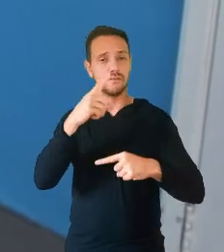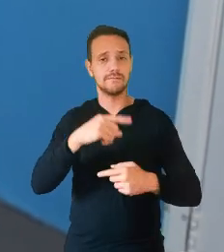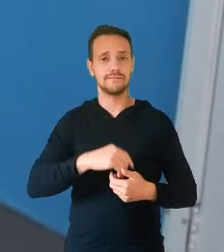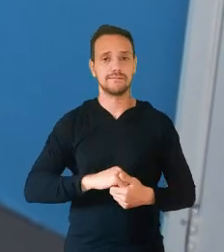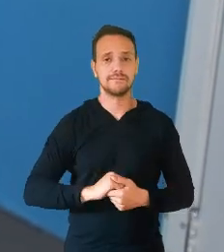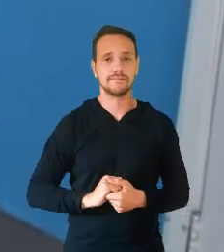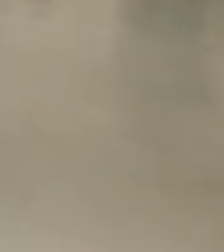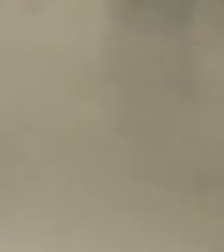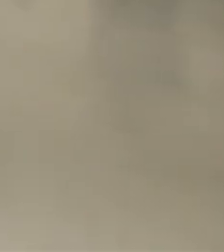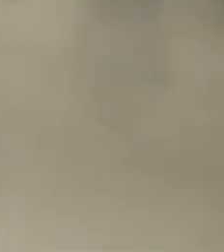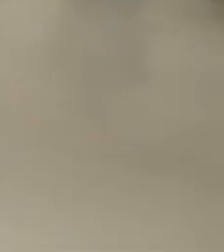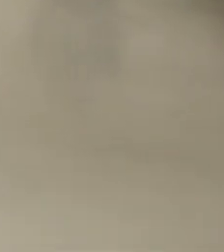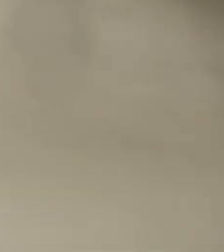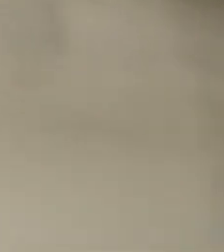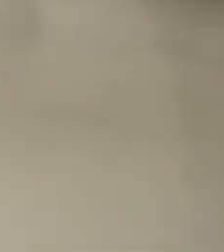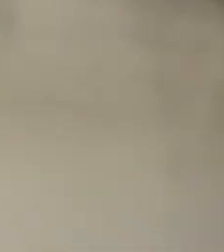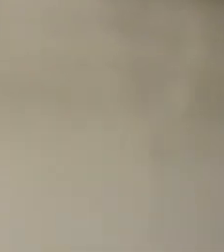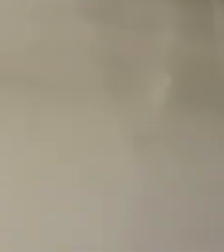ser superados.